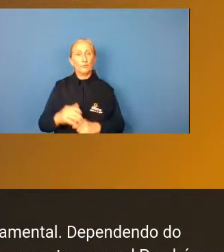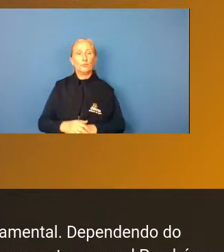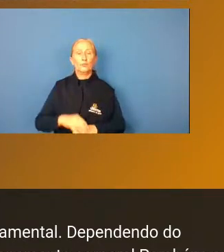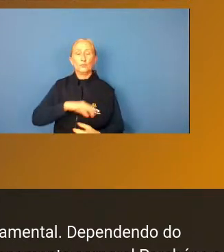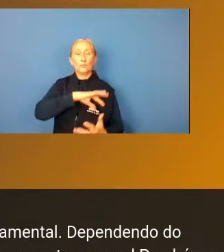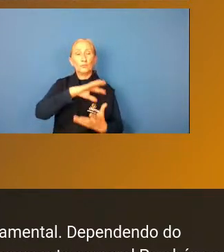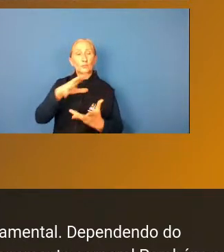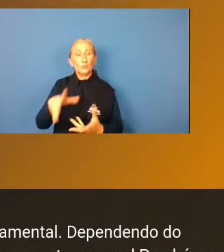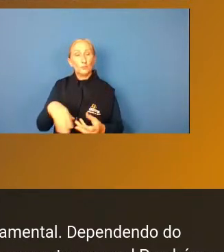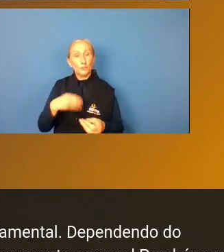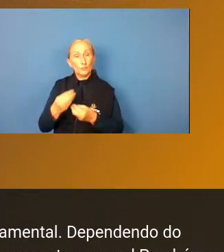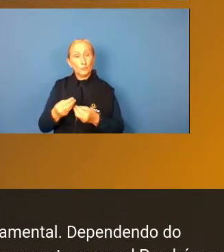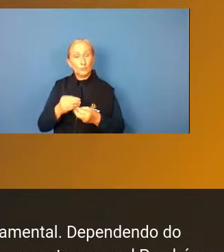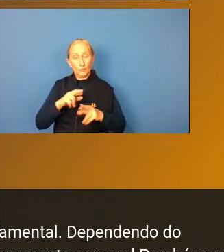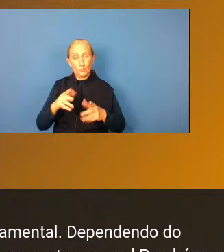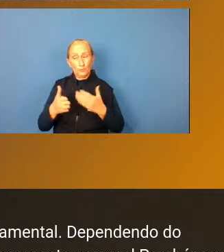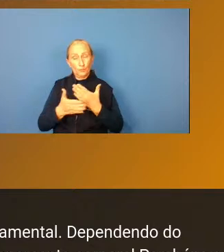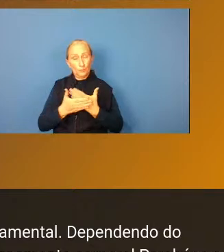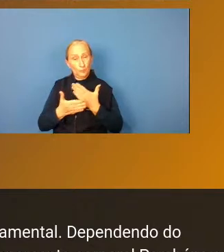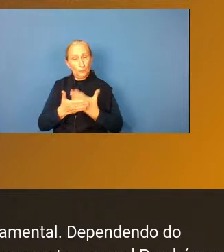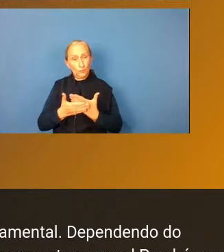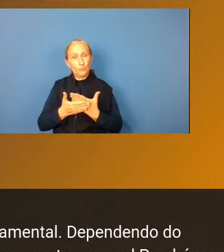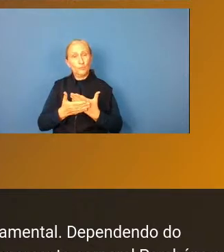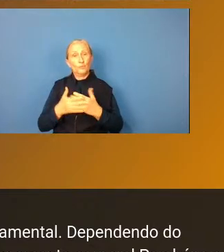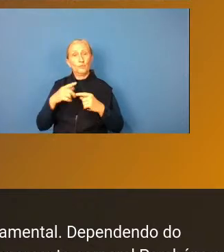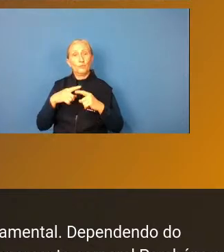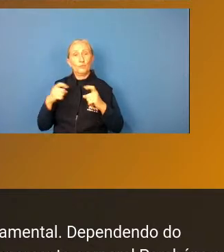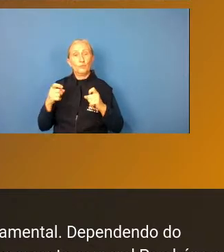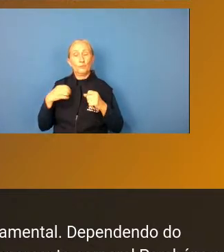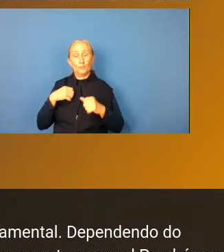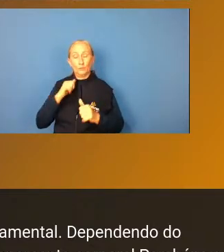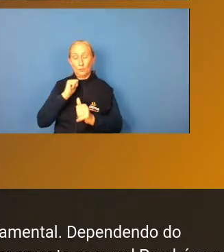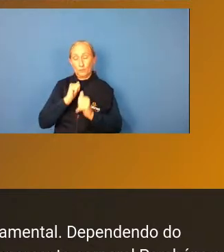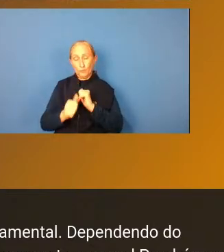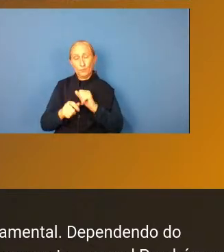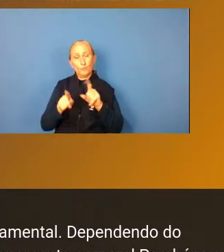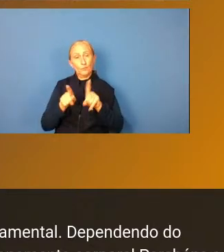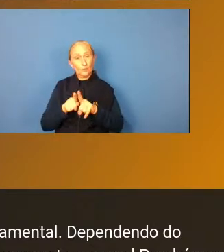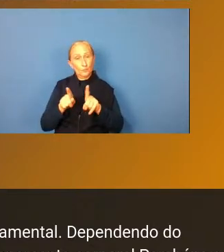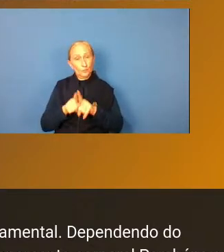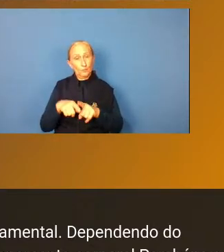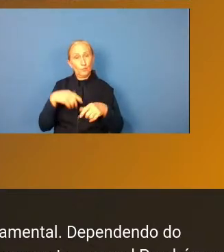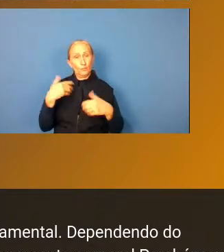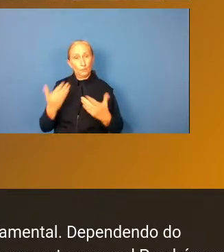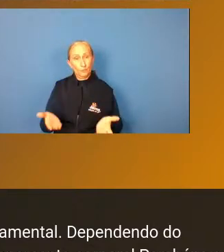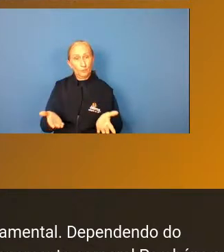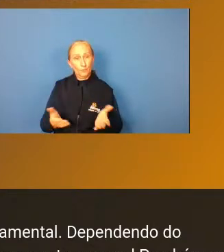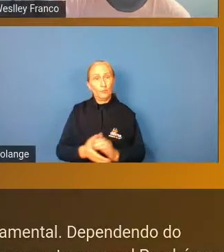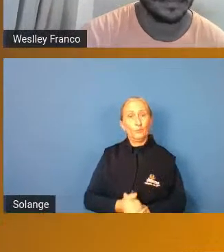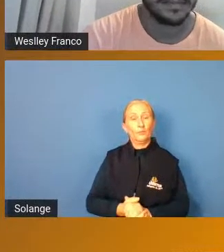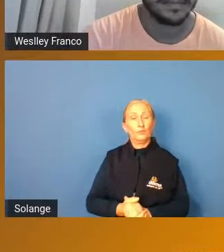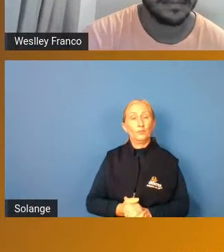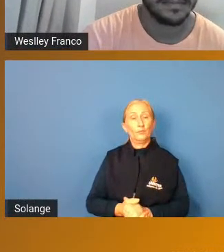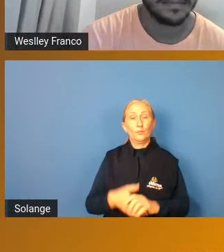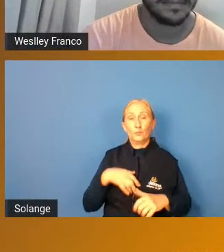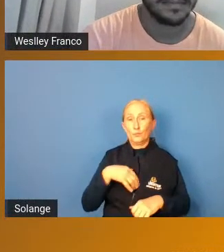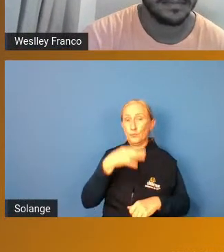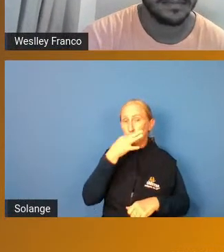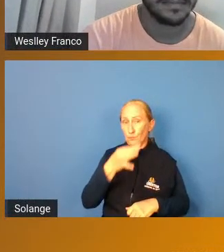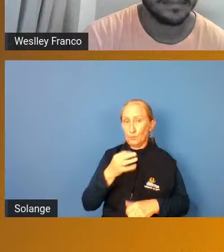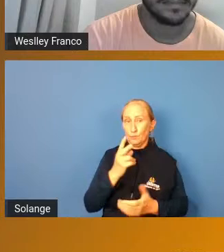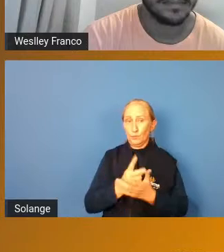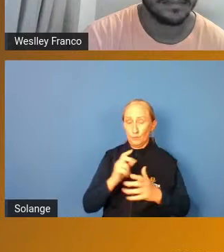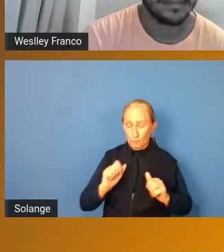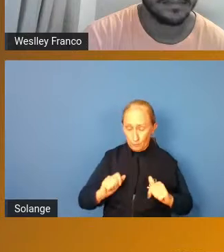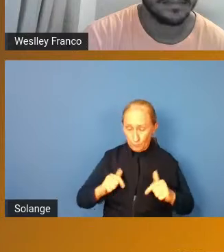mundiais de estudos afinal a ciência ela também tá no esporte né então essa é minha opinião assim sempre